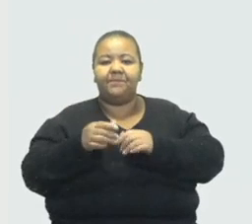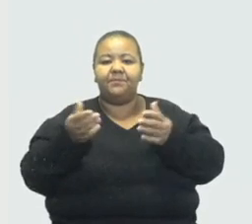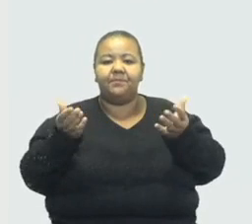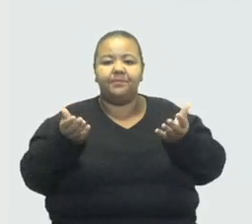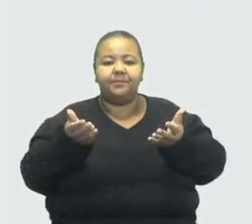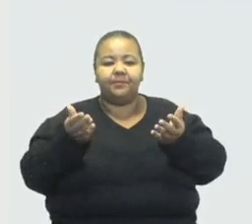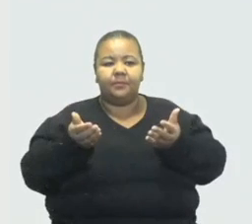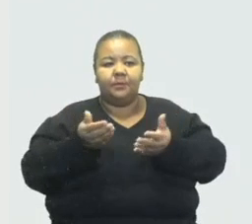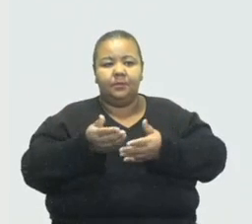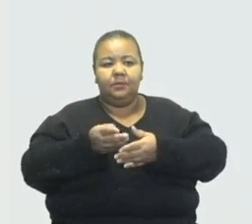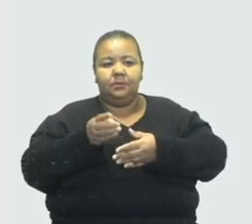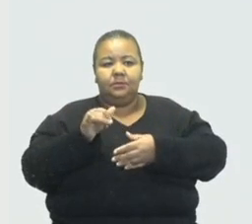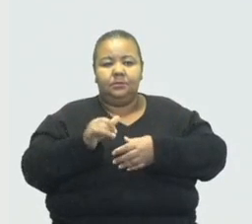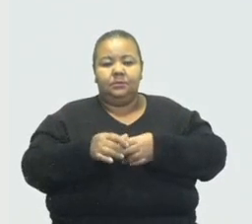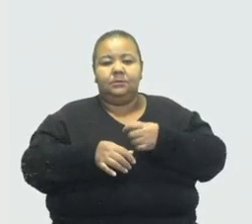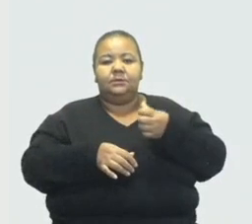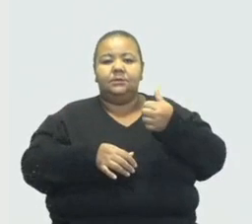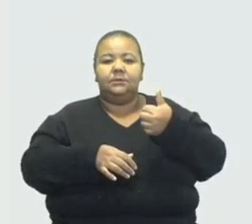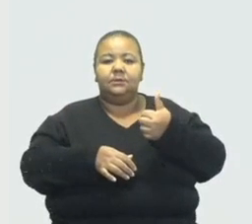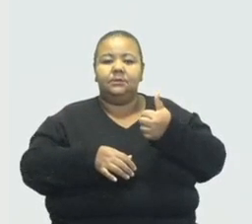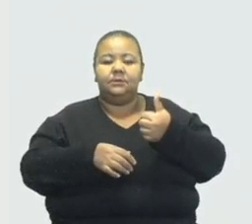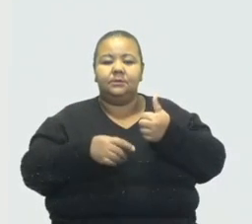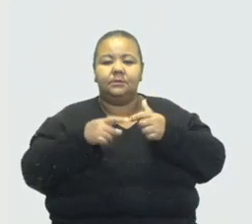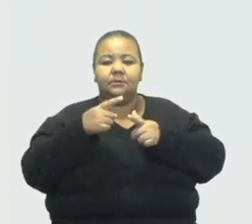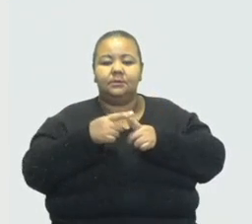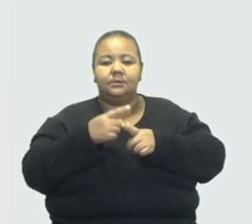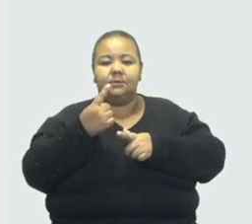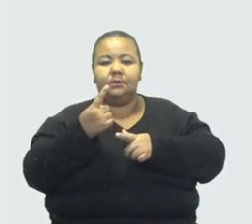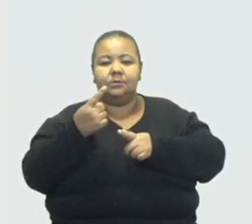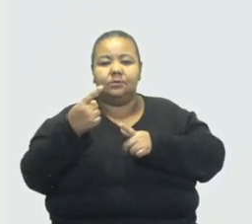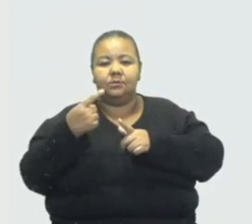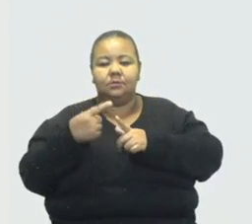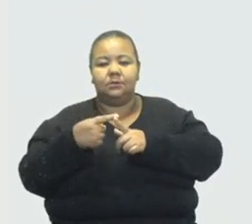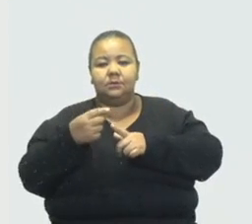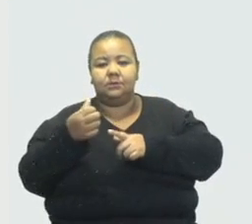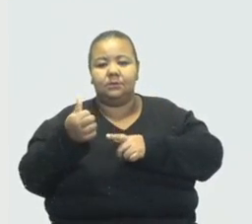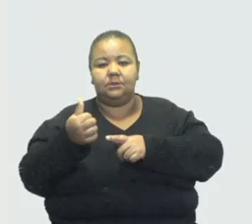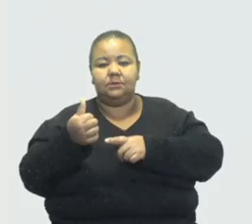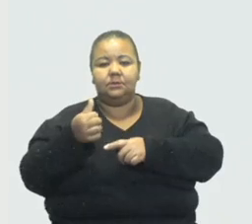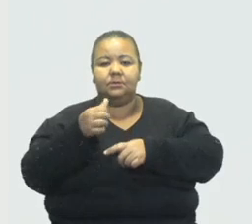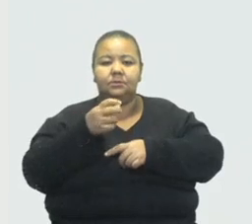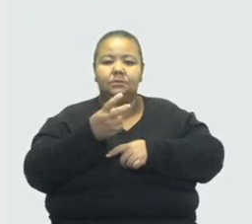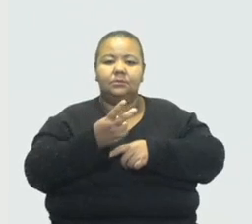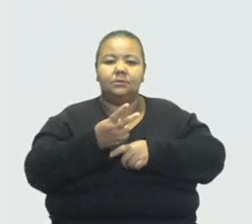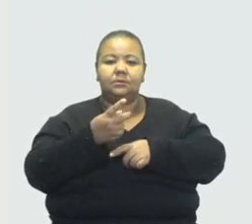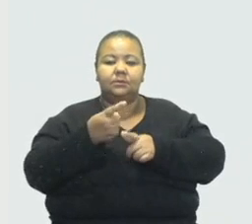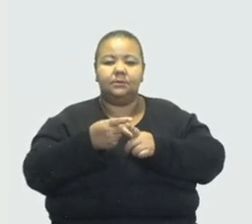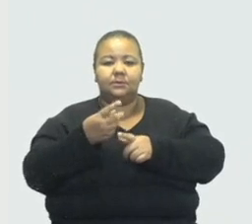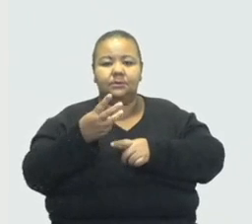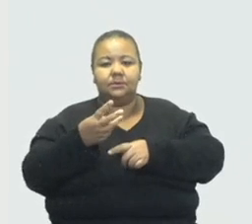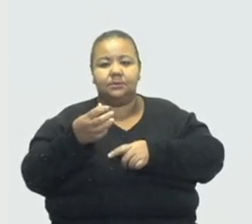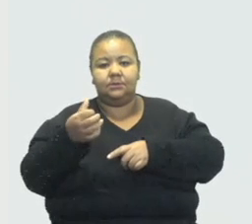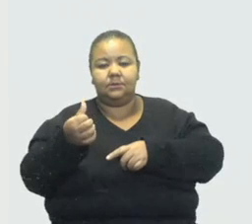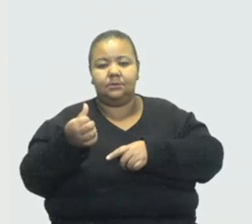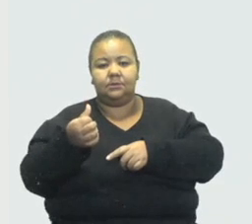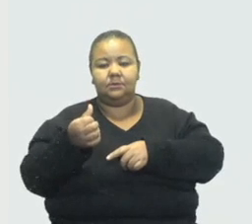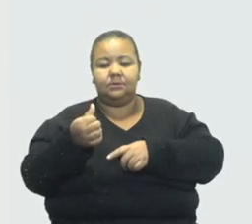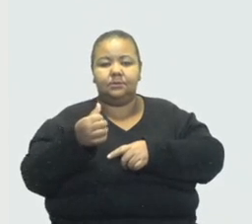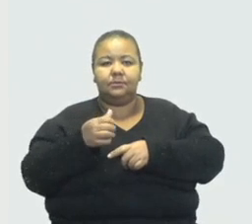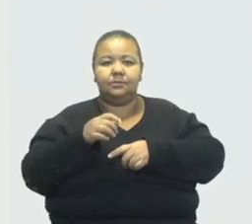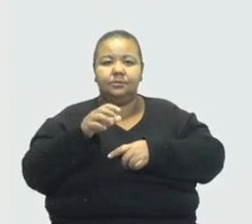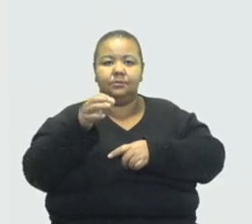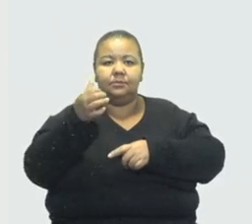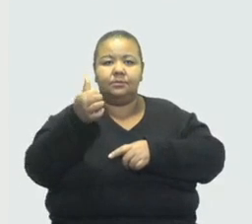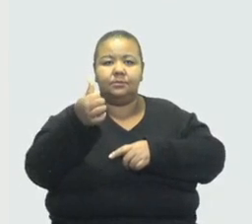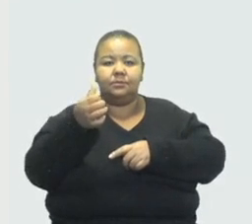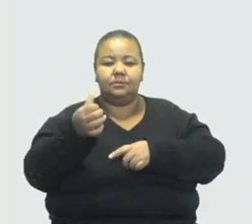Agora, 6 vezes menos 1, menos 6. 2 vezes 3, 6. Então, menos 6 com mais